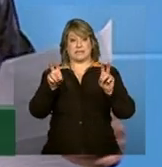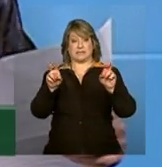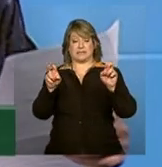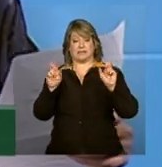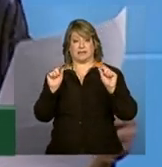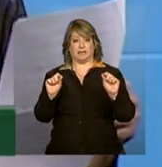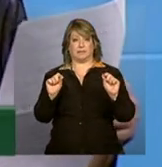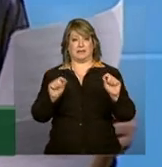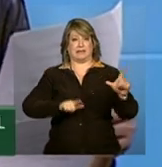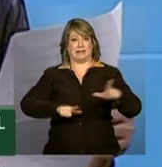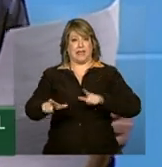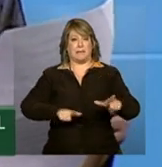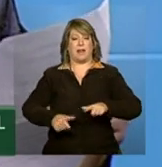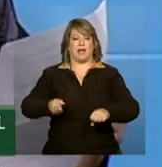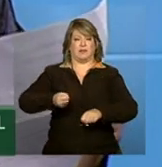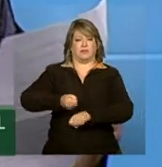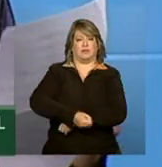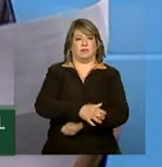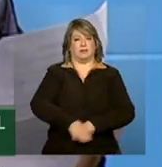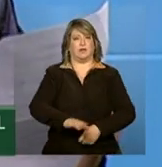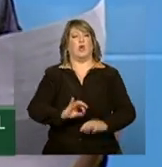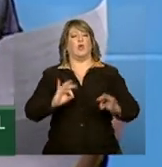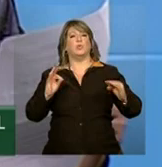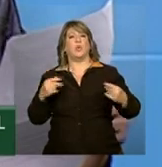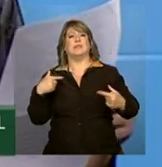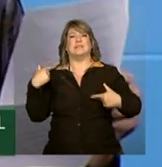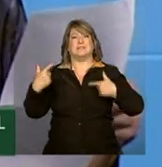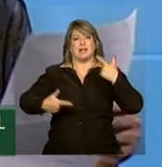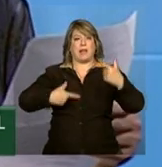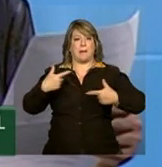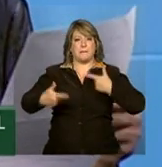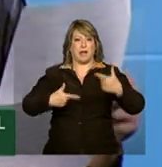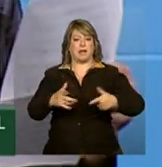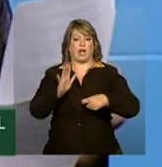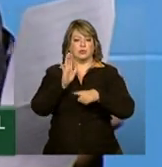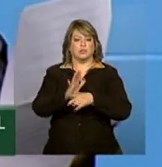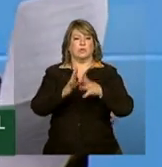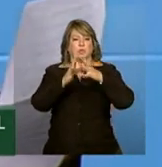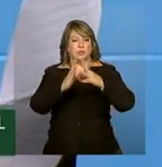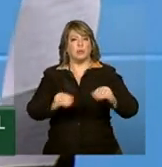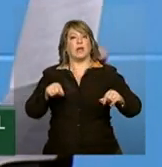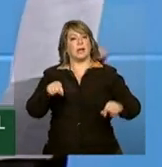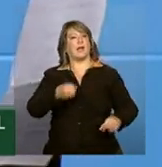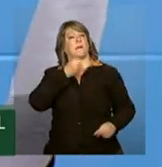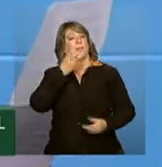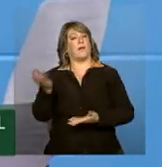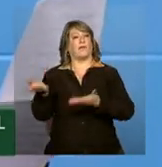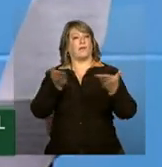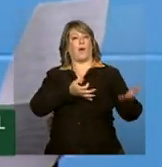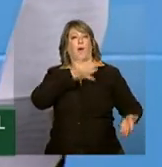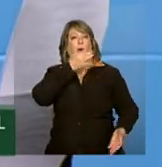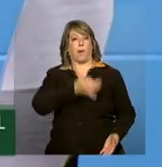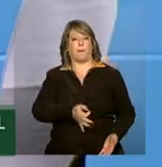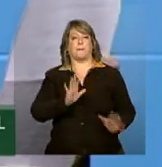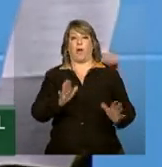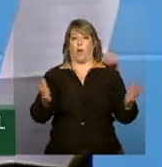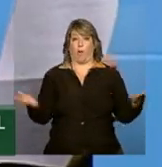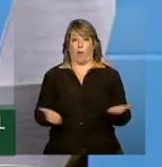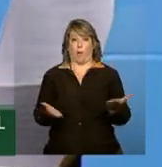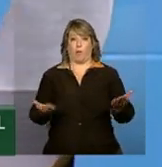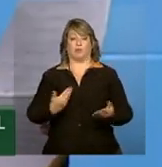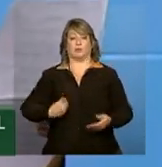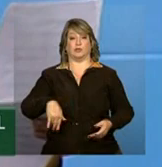toda ação que impeça, que reduza, que combata, certamente é bem-vinda. Mas hoje nós